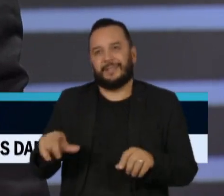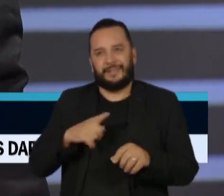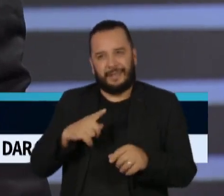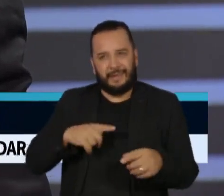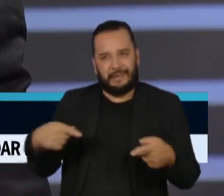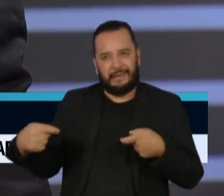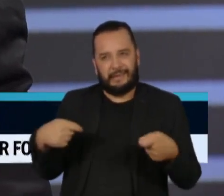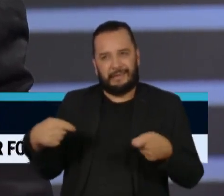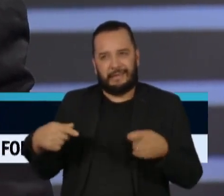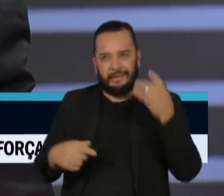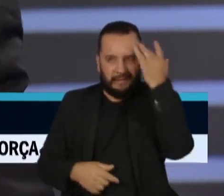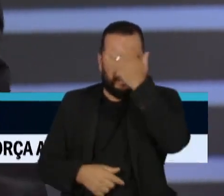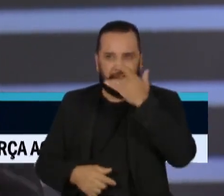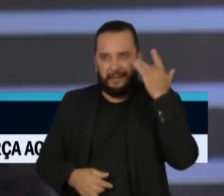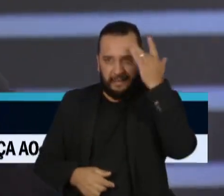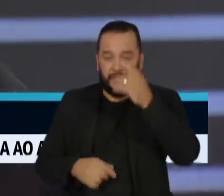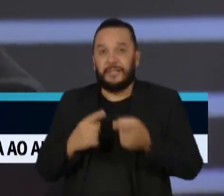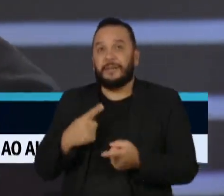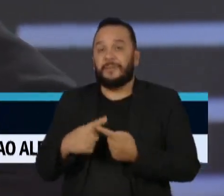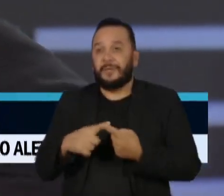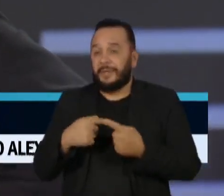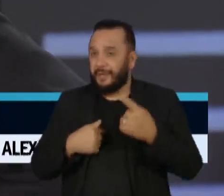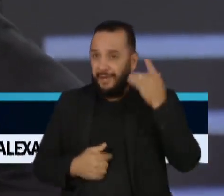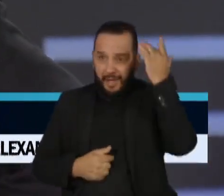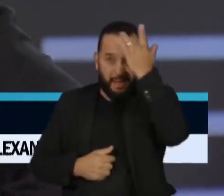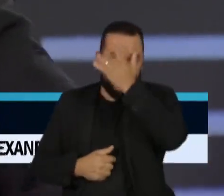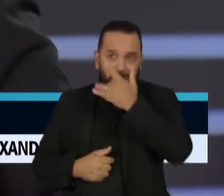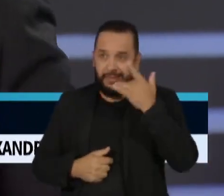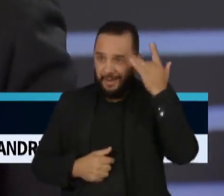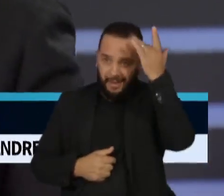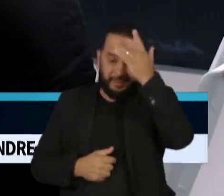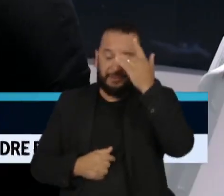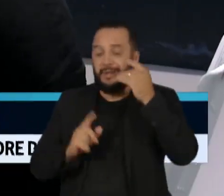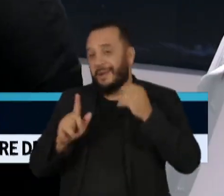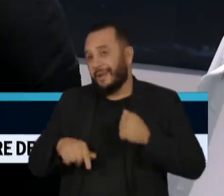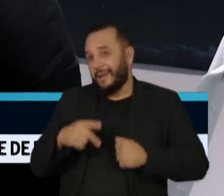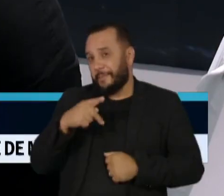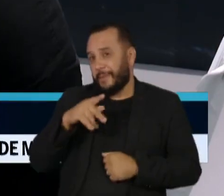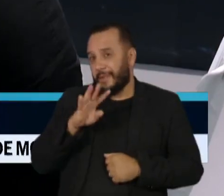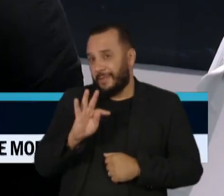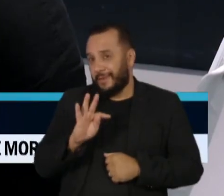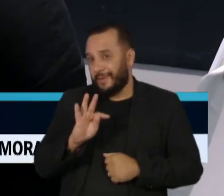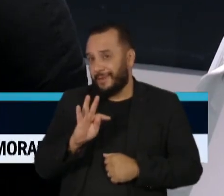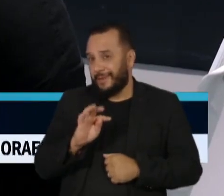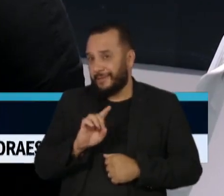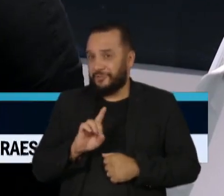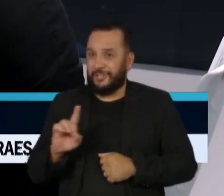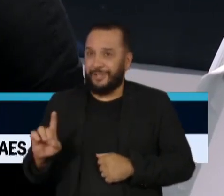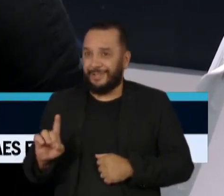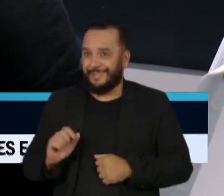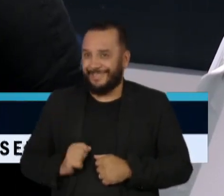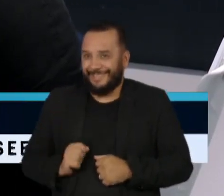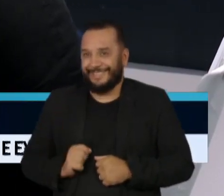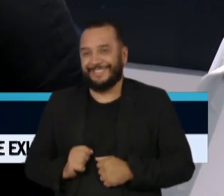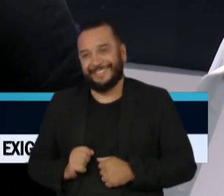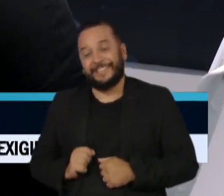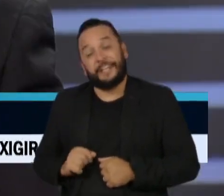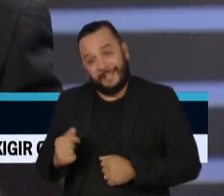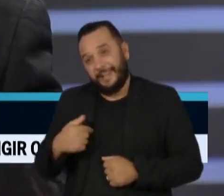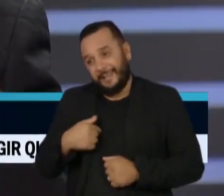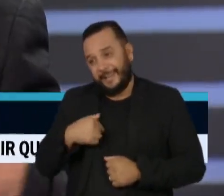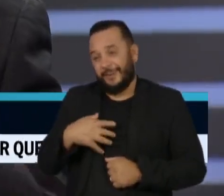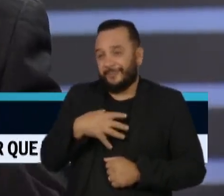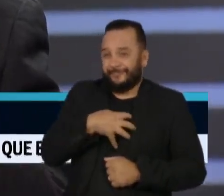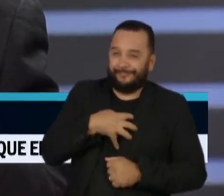Haddad acha o que o Haddad seria o petista mais à direita né e eu tenho até as vezes penas do